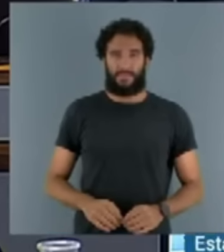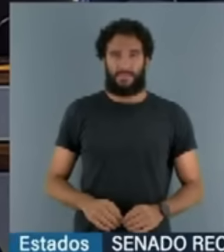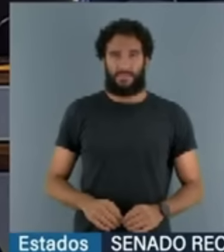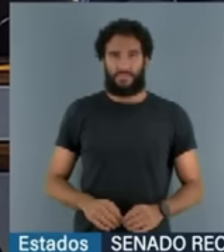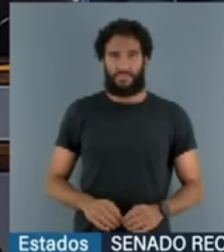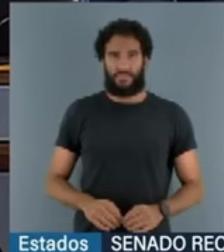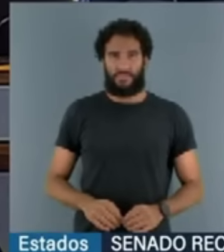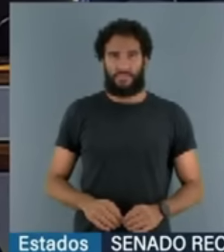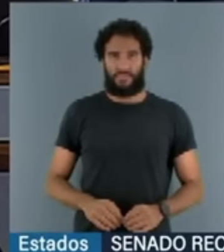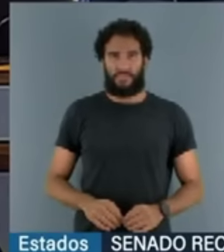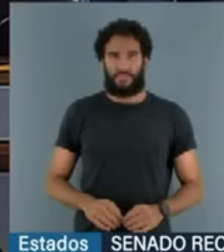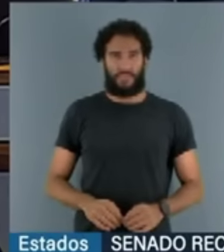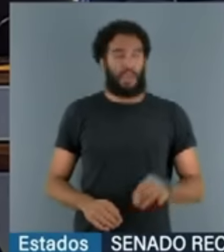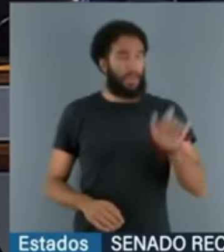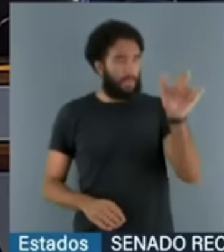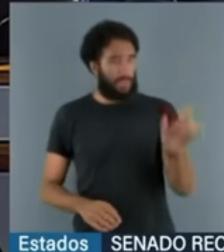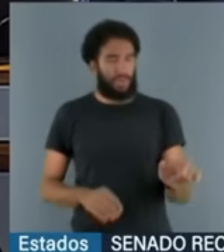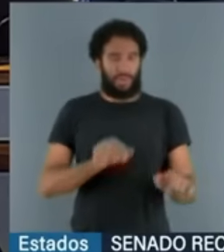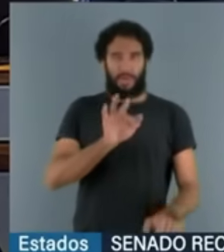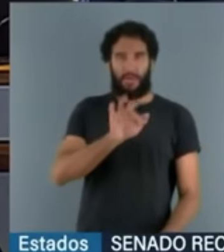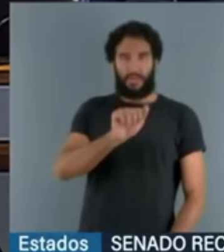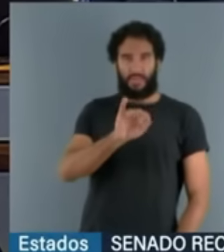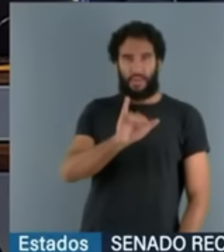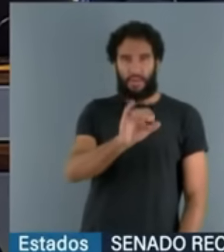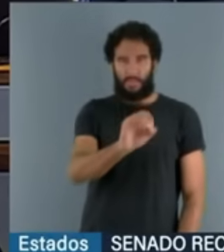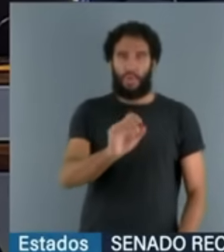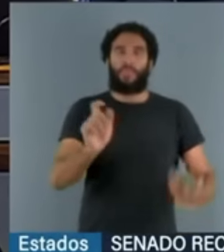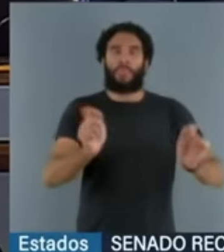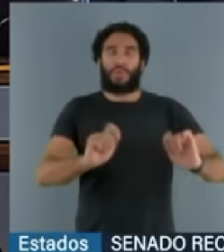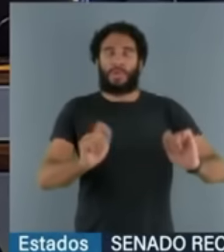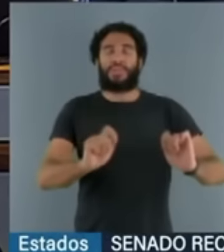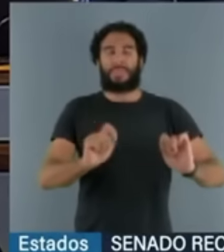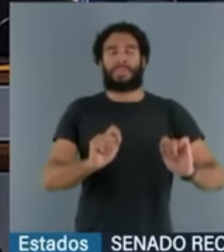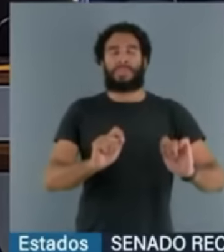o Fábio poderia e deveria ter exercido seus poderes